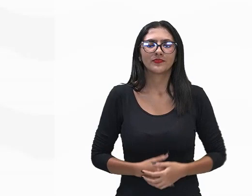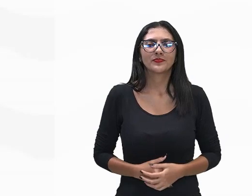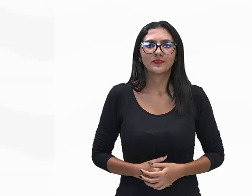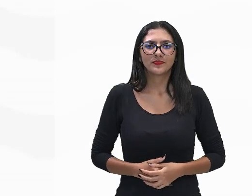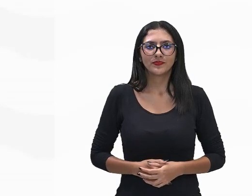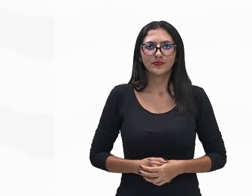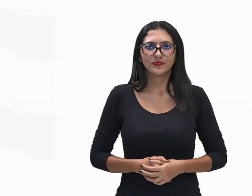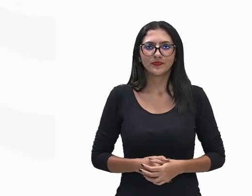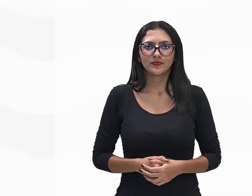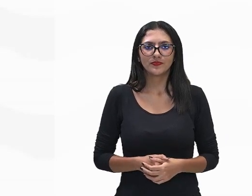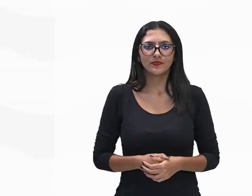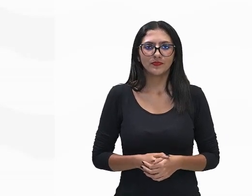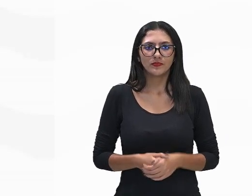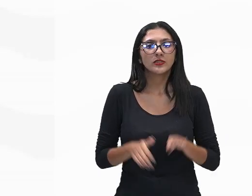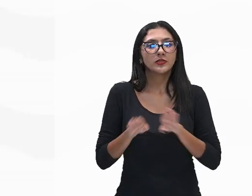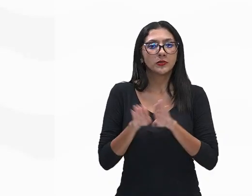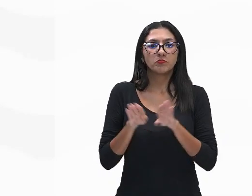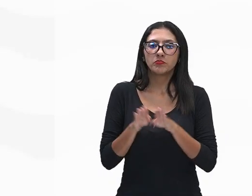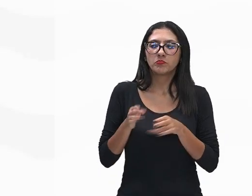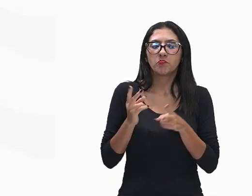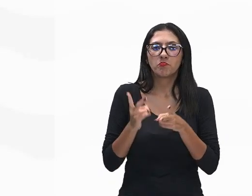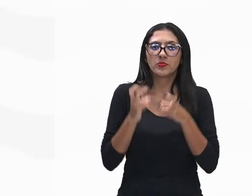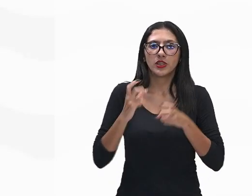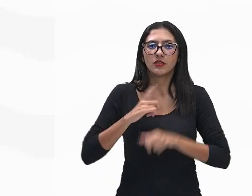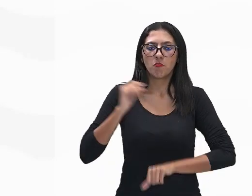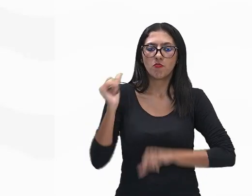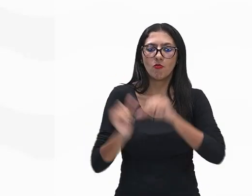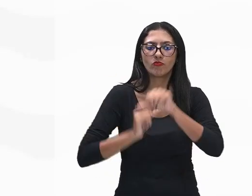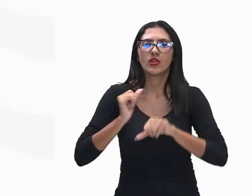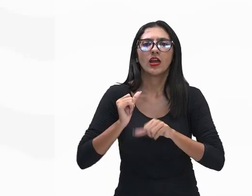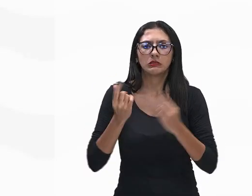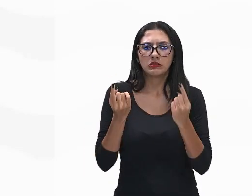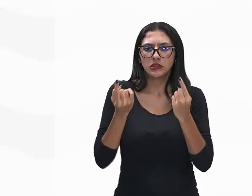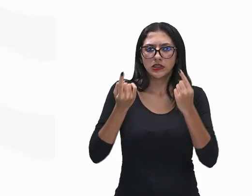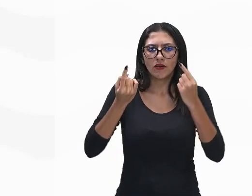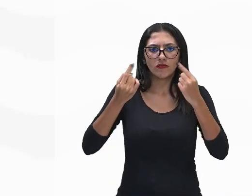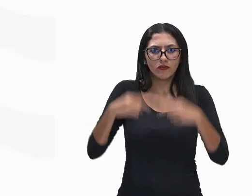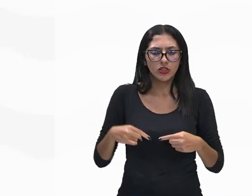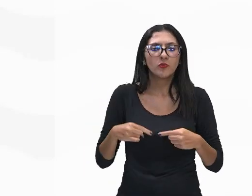ao enfrentarmos mudanças e desafios,